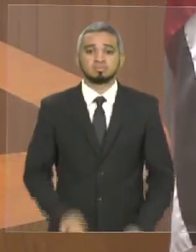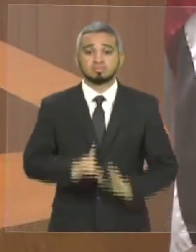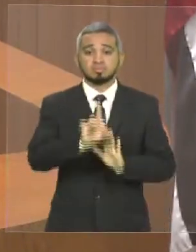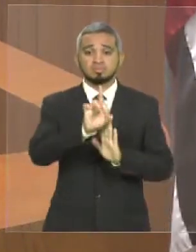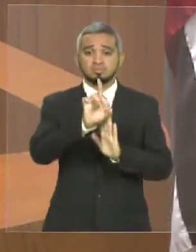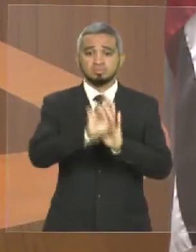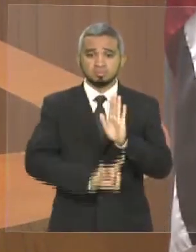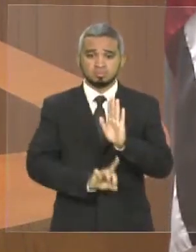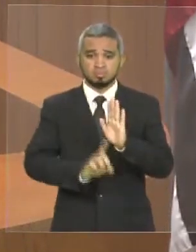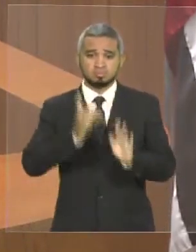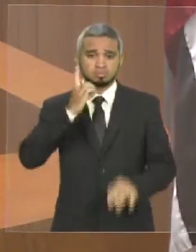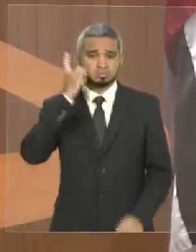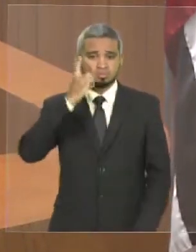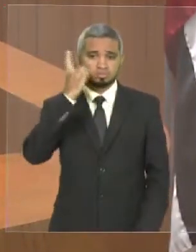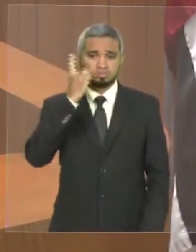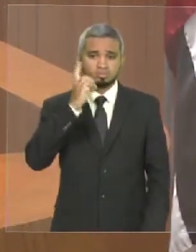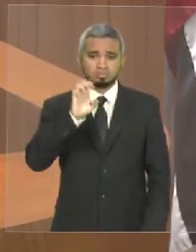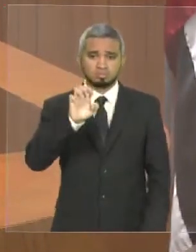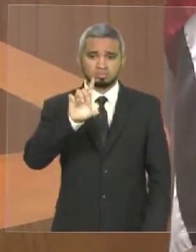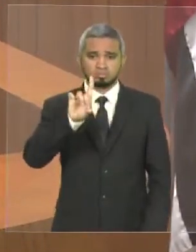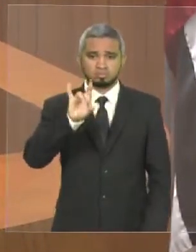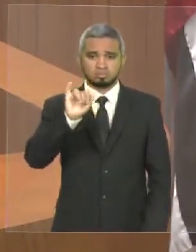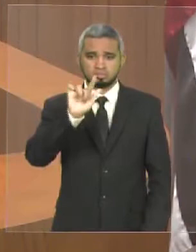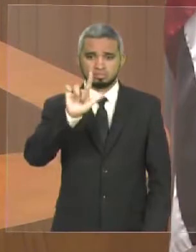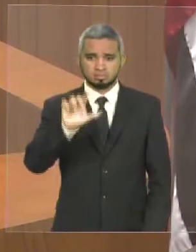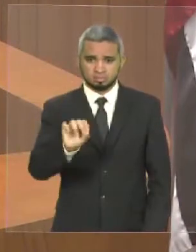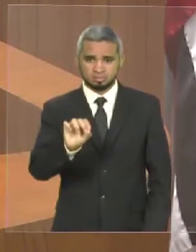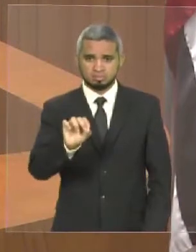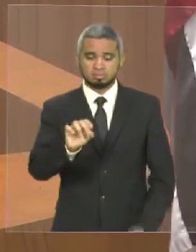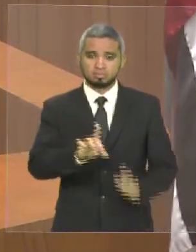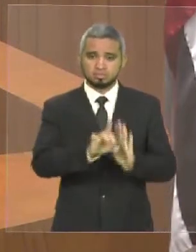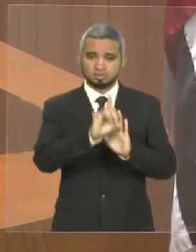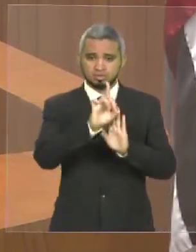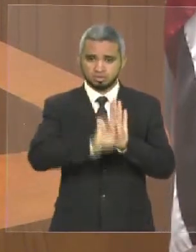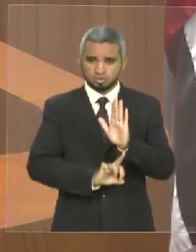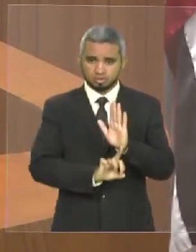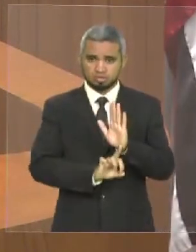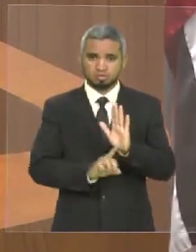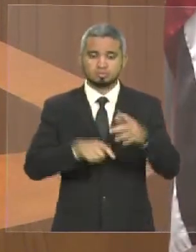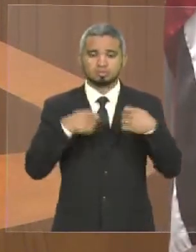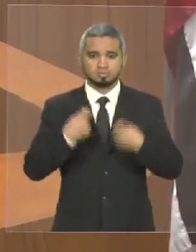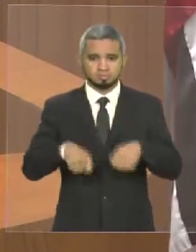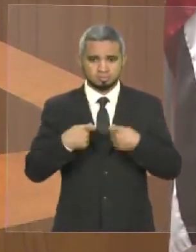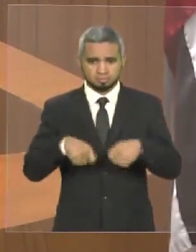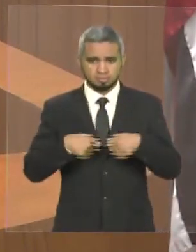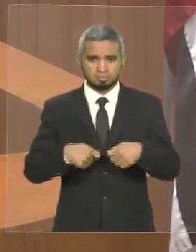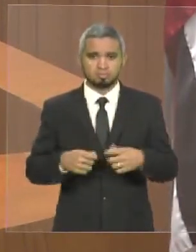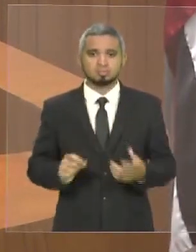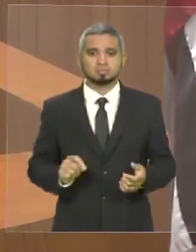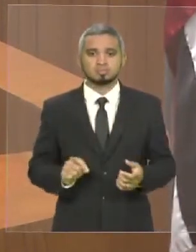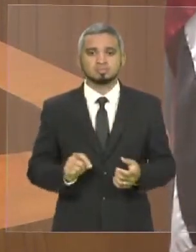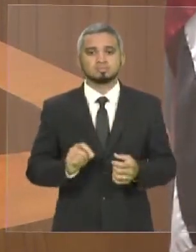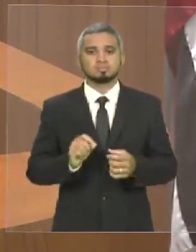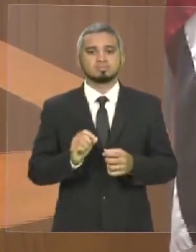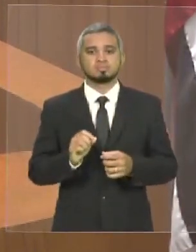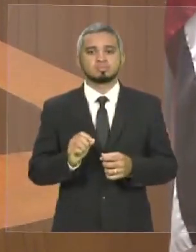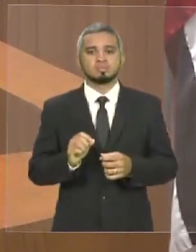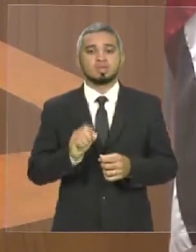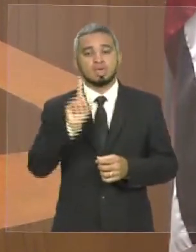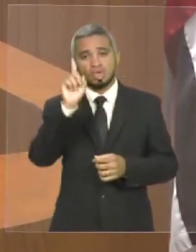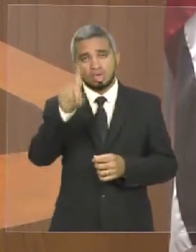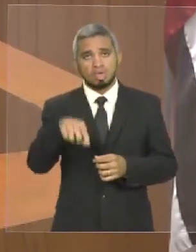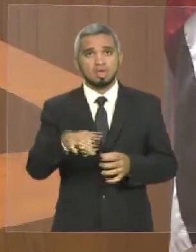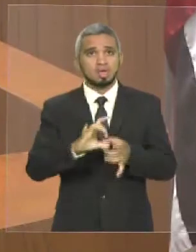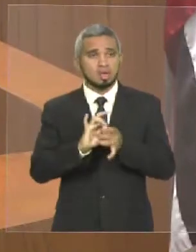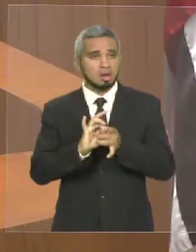Um direito, deputado Edilazo Júnior, um direito que deve ser assegurado a qualquer um, sob